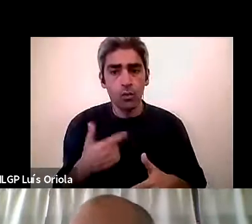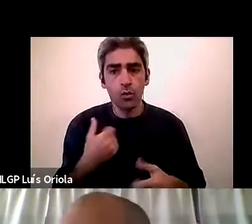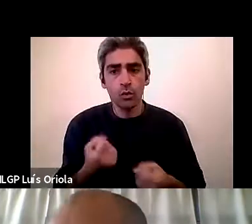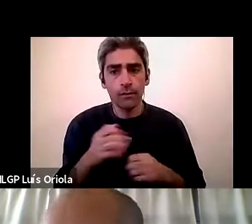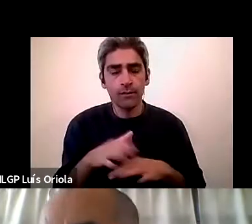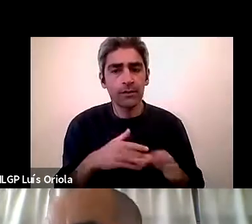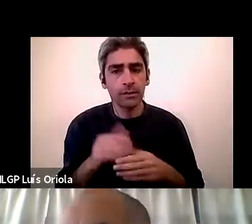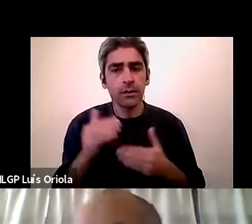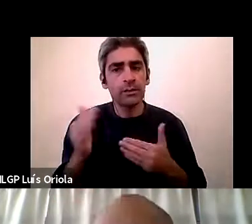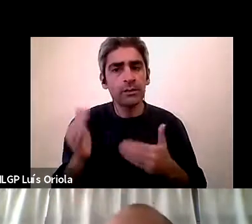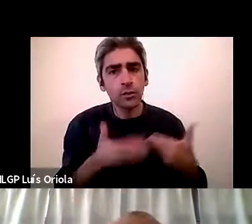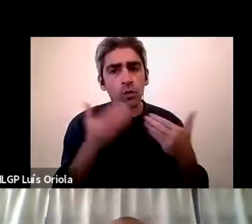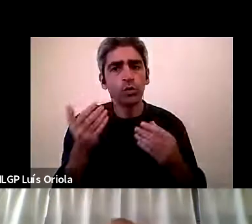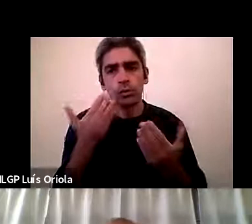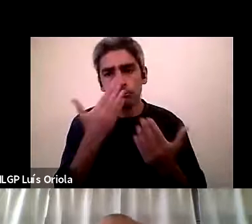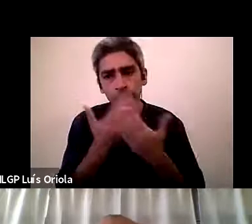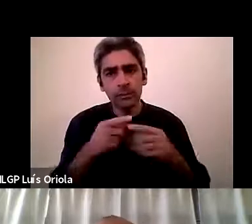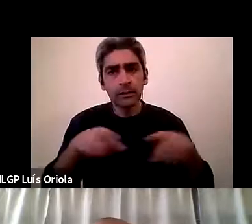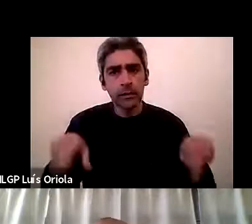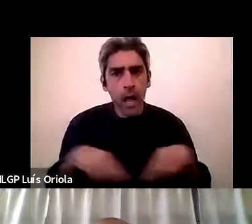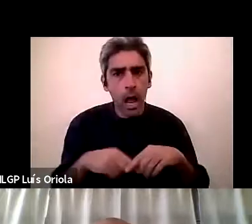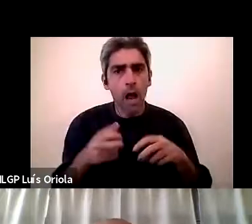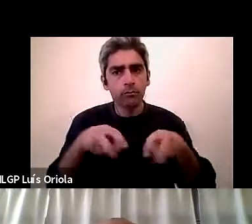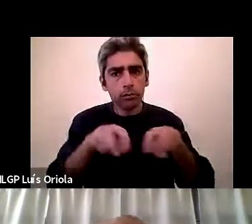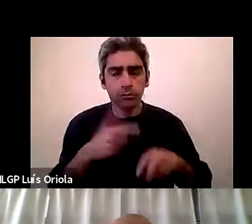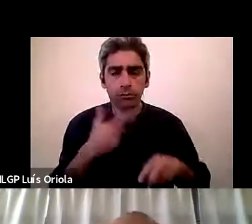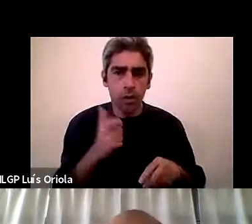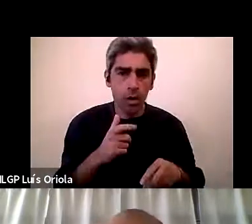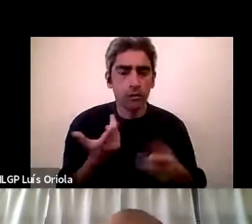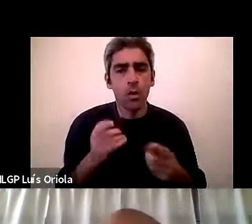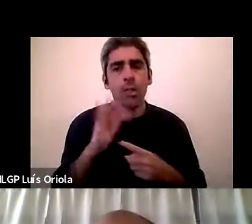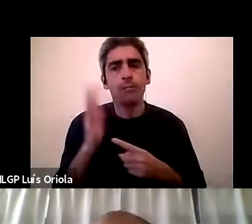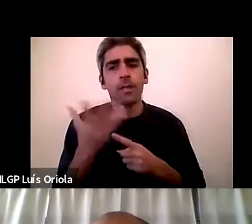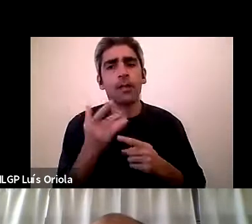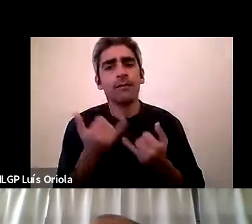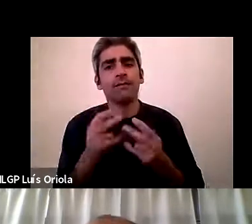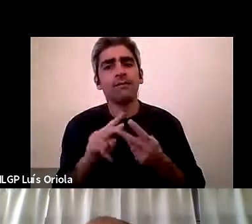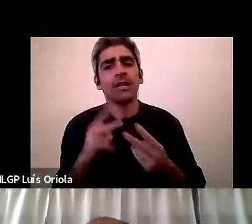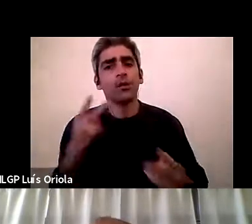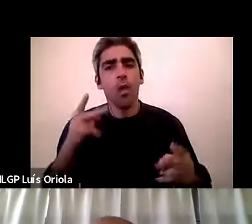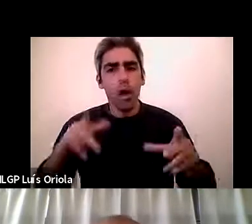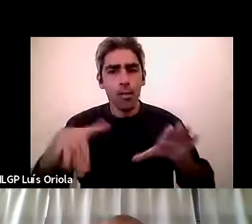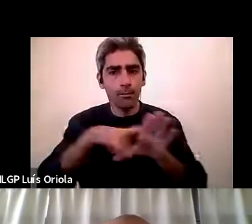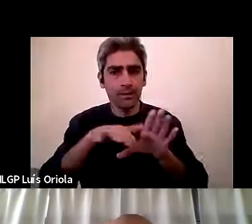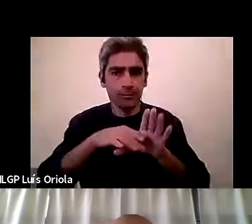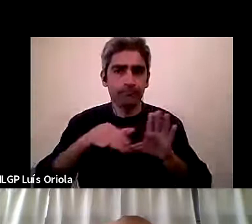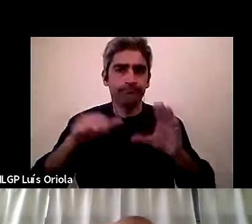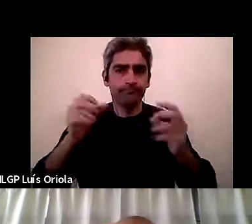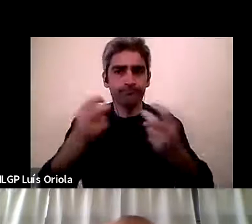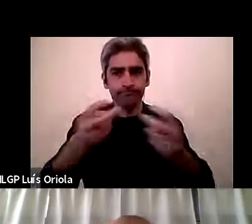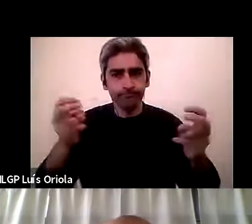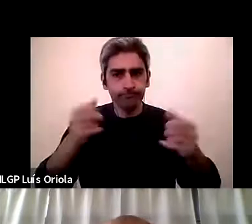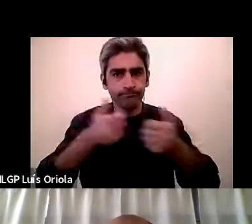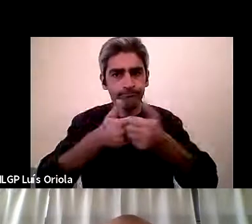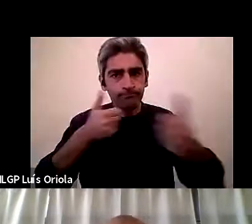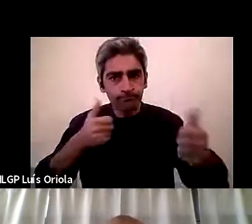as nossas sessões em sala. Portanto, o que criámos foi um ambiente virtual de participação, espaços virtuais baseados em